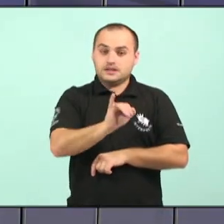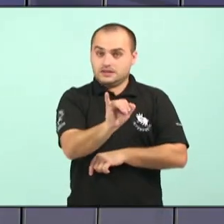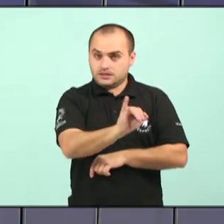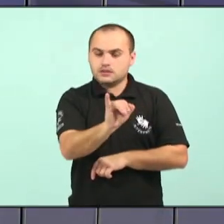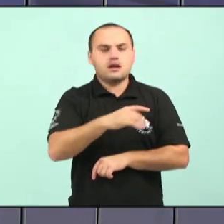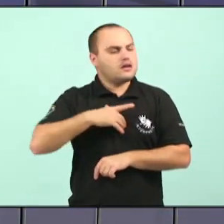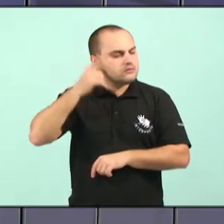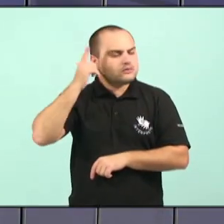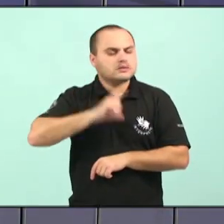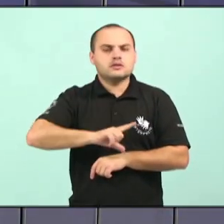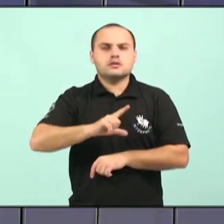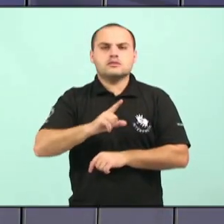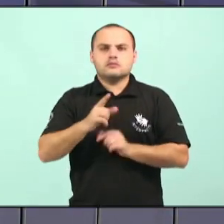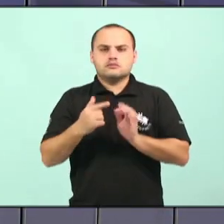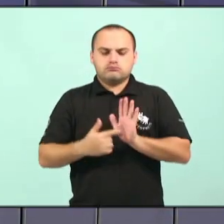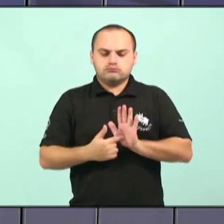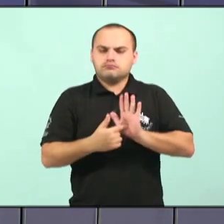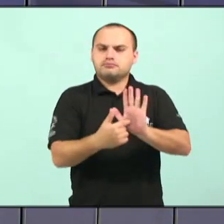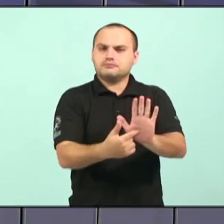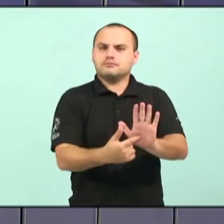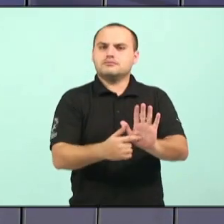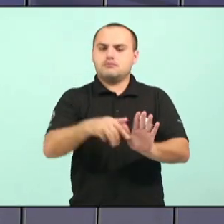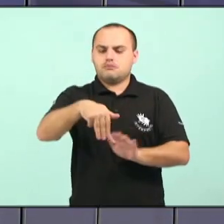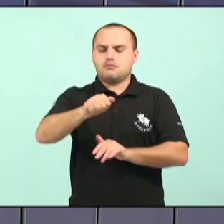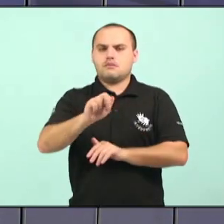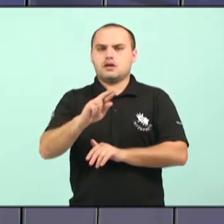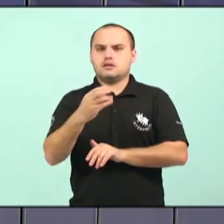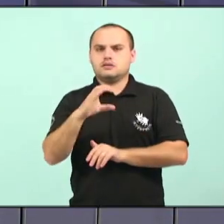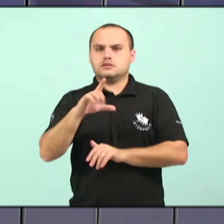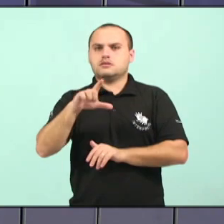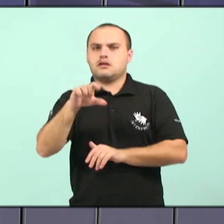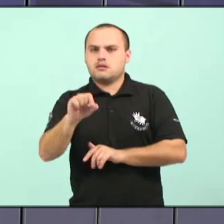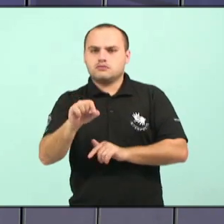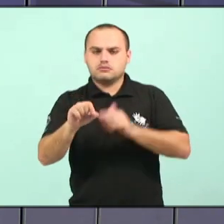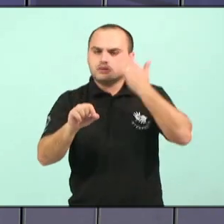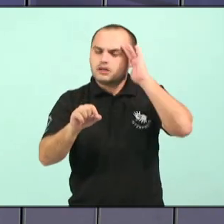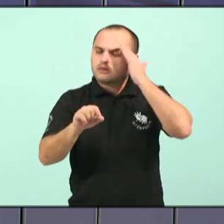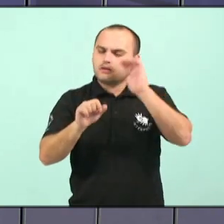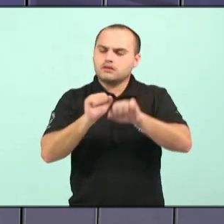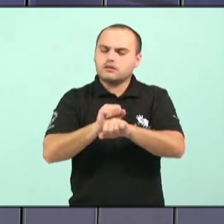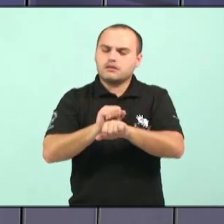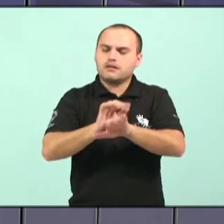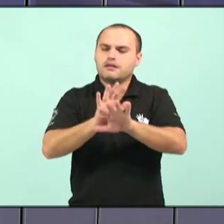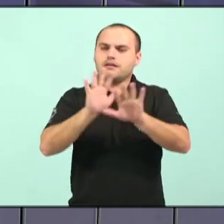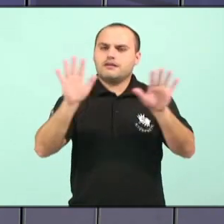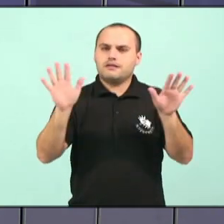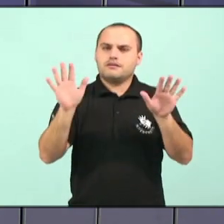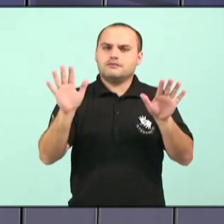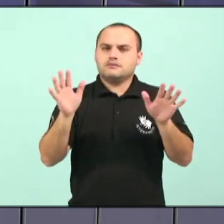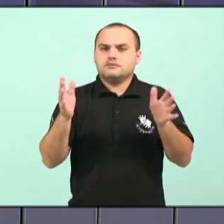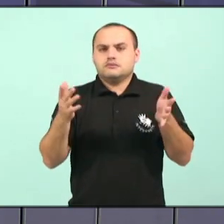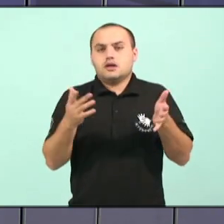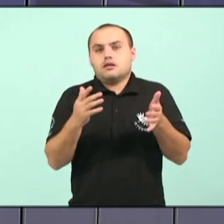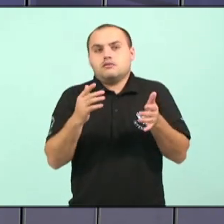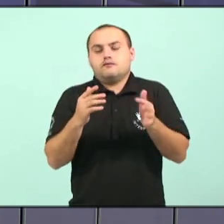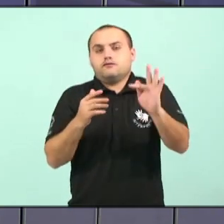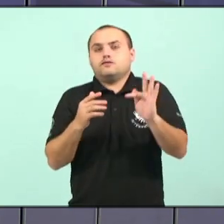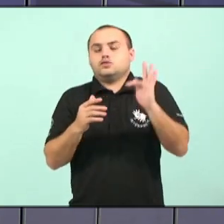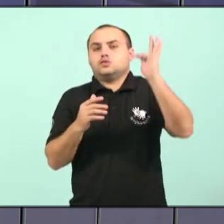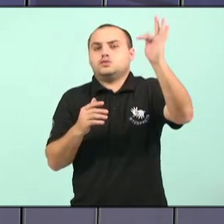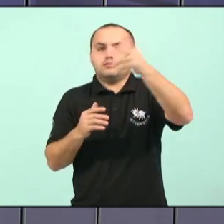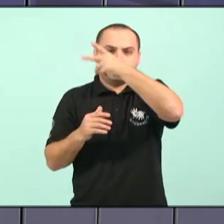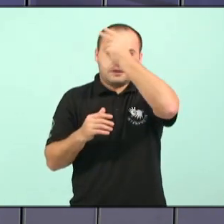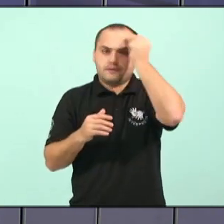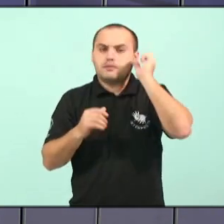Marcelo Salles, que é um dos profissionais mais respeitados a nível Brasil, mas poderia ter errado. Como o próximo prefeito pode errar, pode fazer de repente